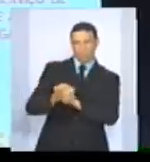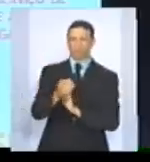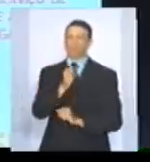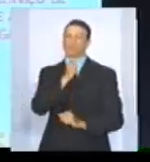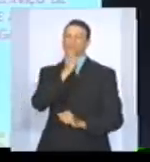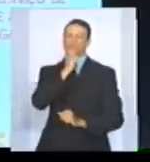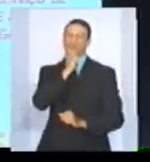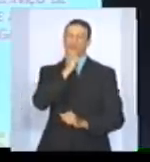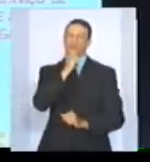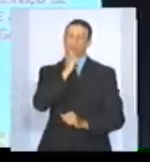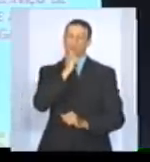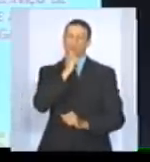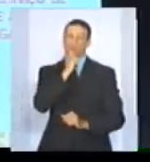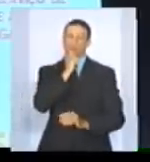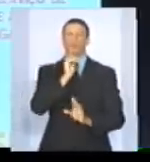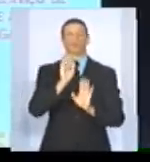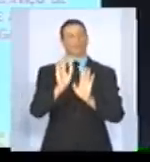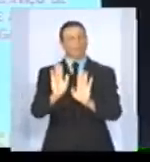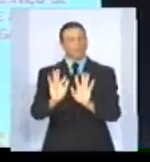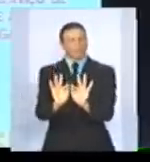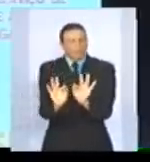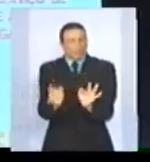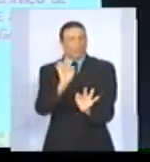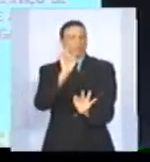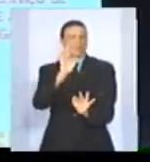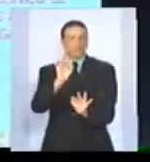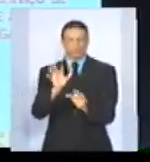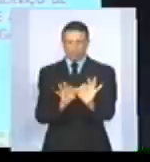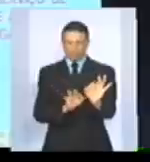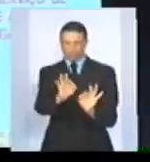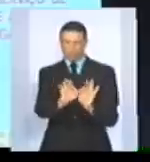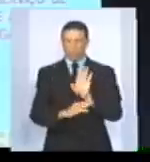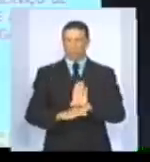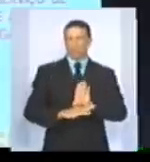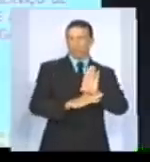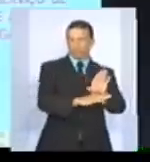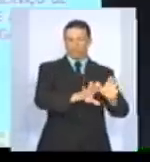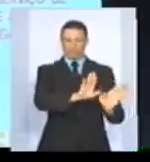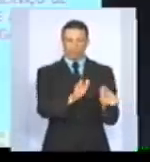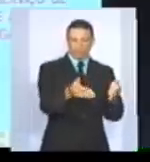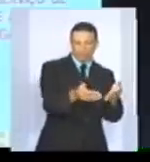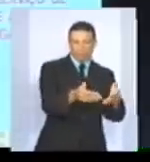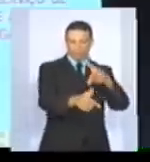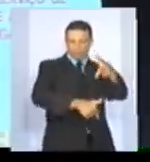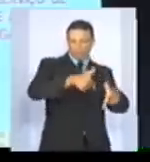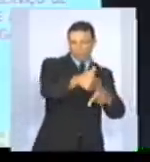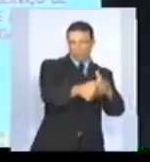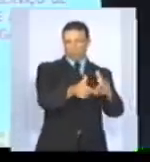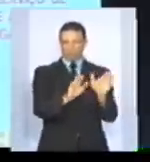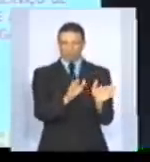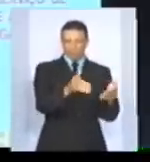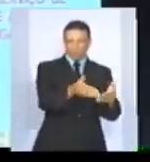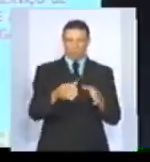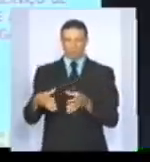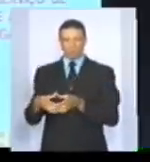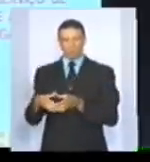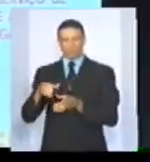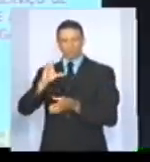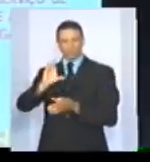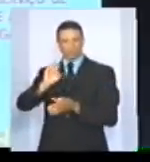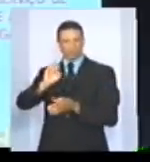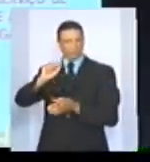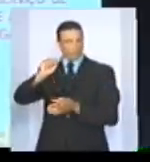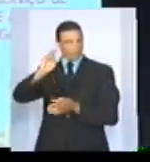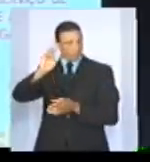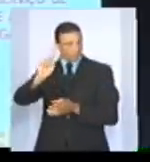já existente. Simplesmente dá uma nova nomenclatura, Serviço de Acesso Condicionado, CA, para a mesma natureza